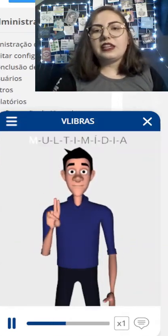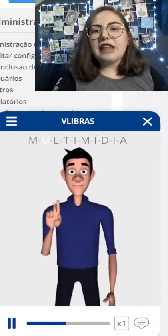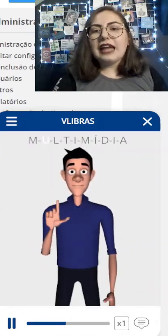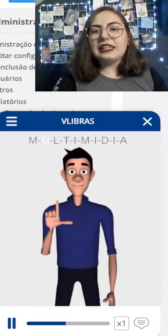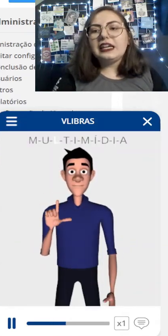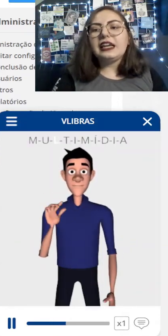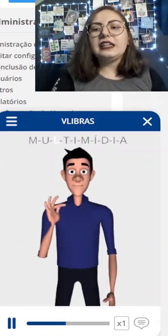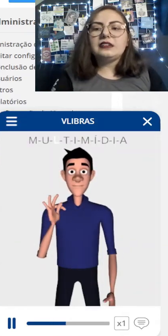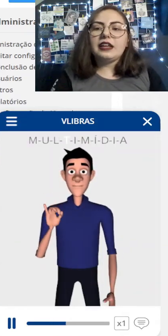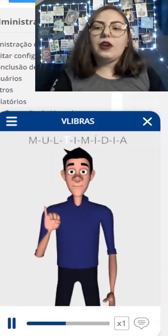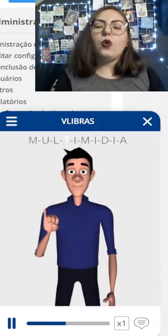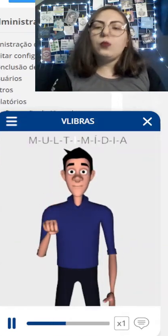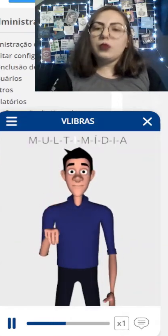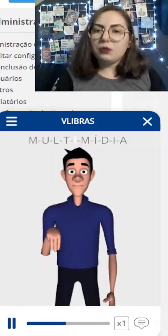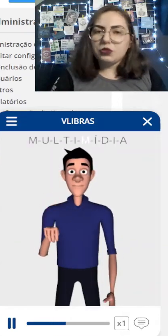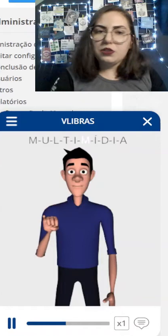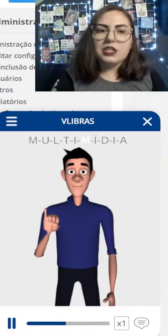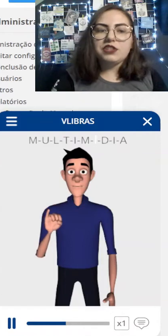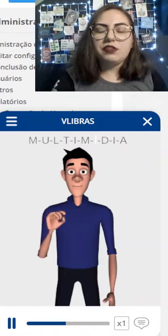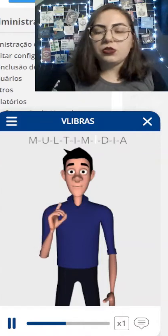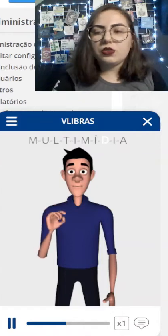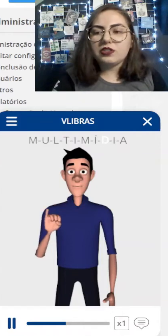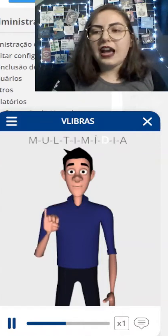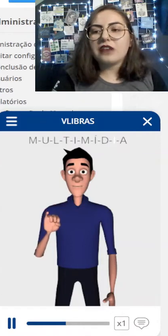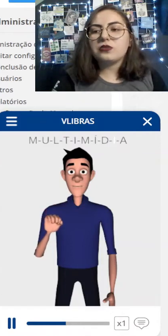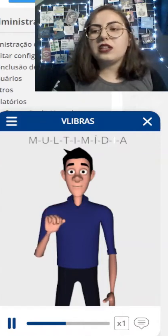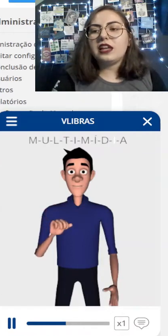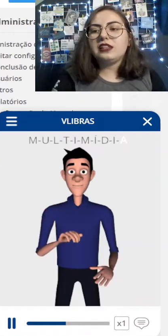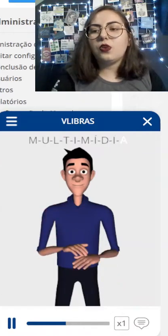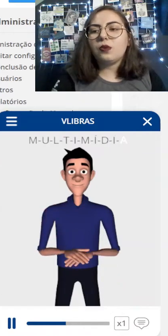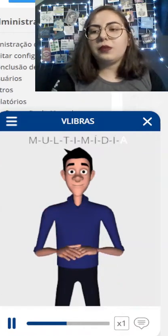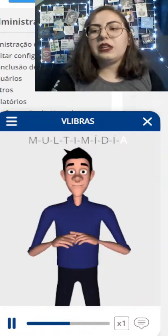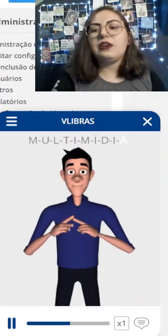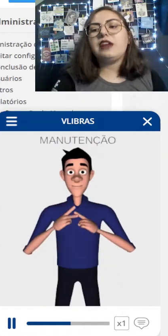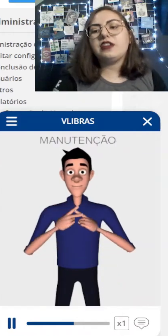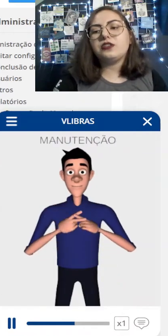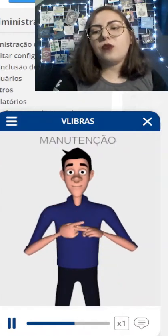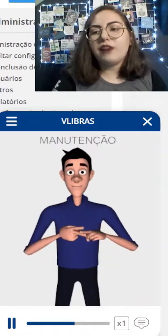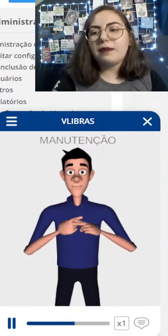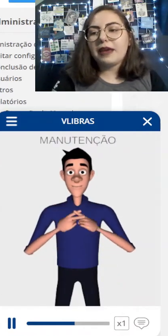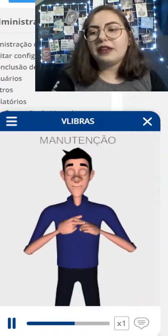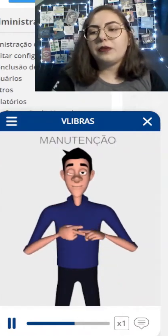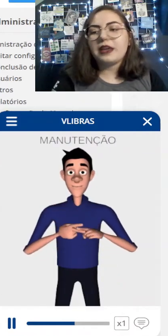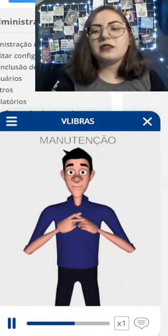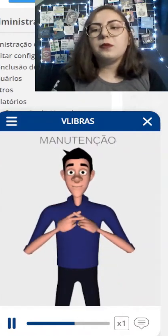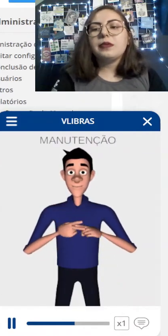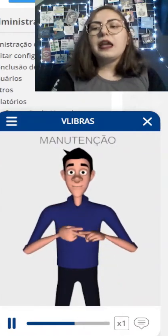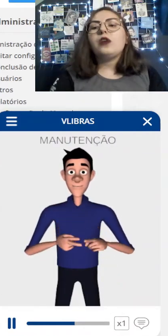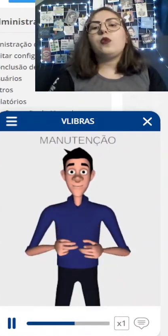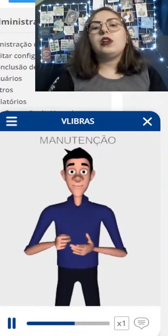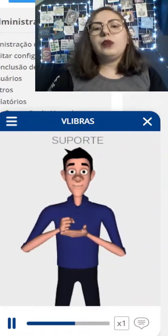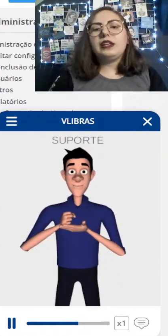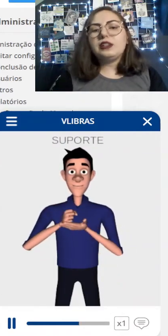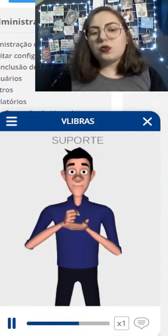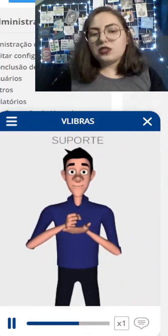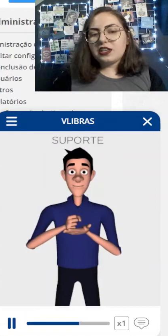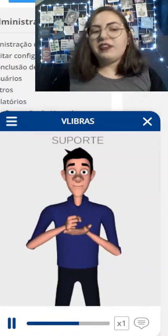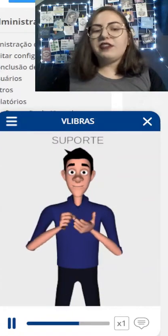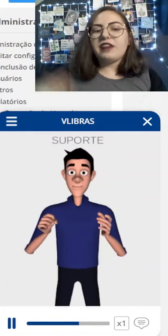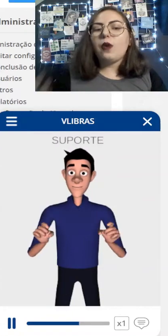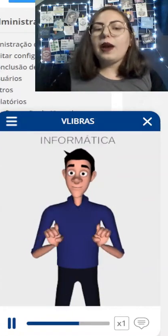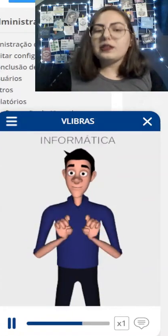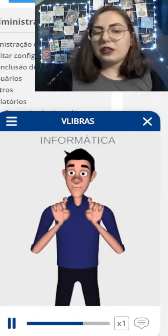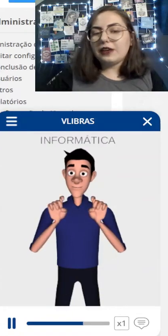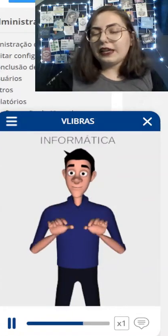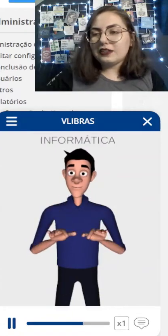então você vê que Itália ele né ou e multimídia foram dois casos que ele não compreendeu e fez o alfabeto mesmo quando ele não